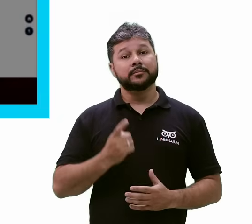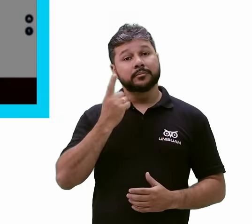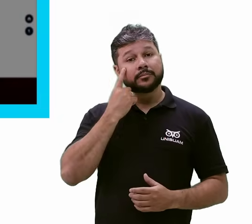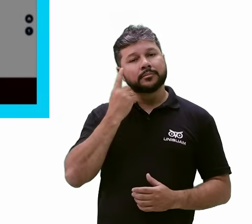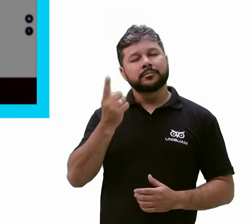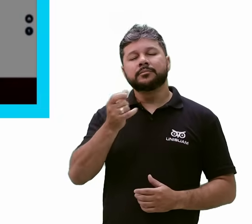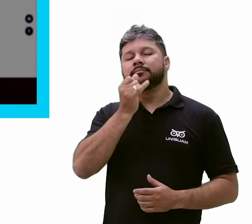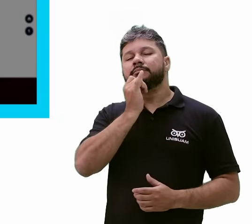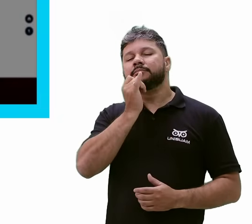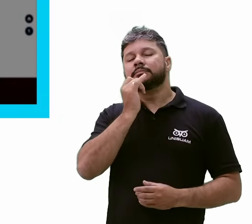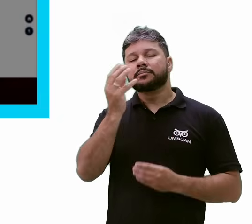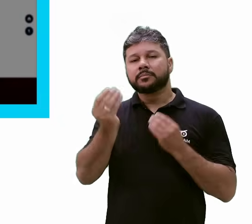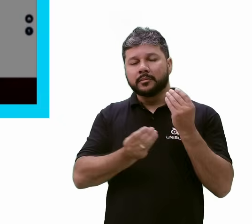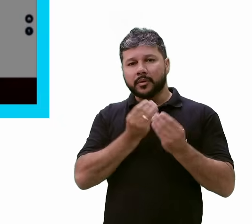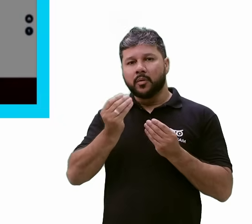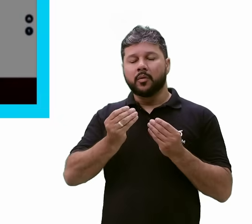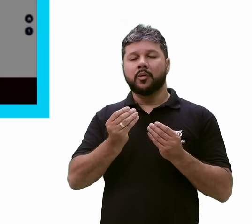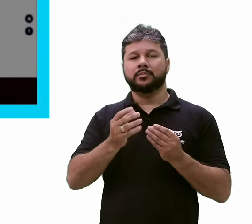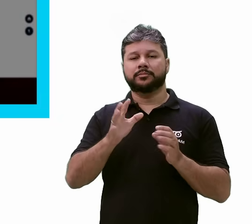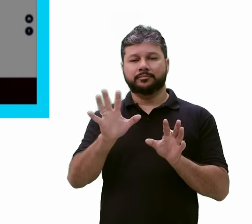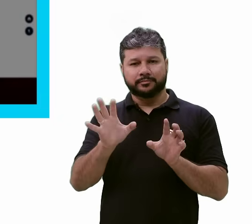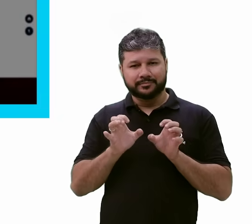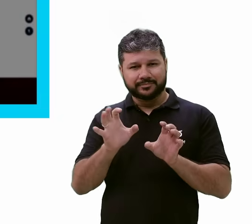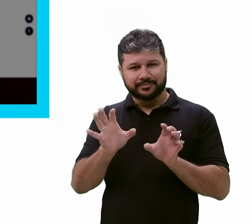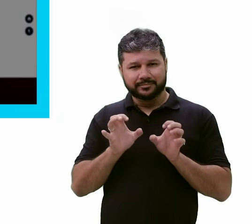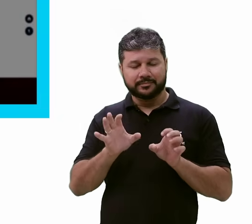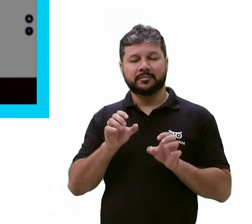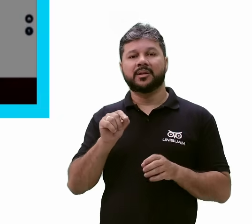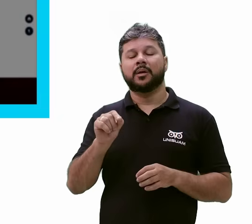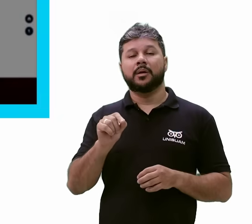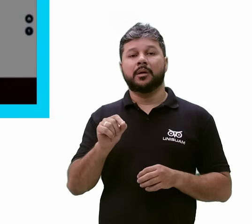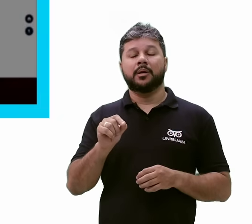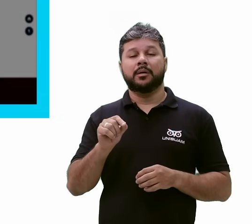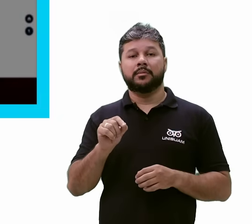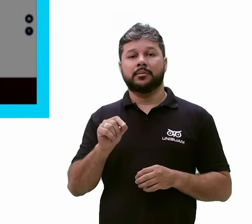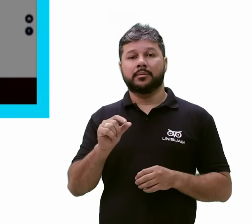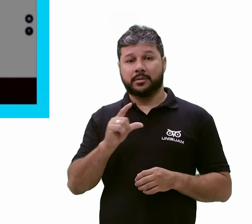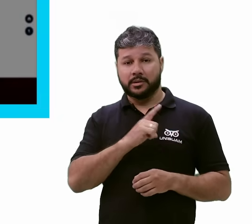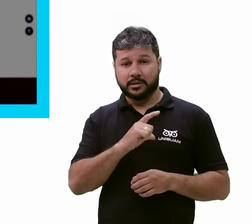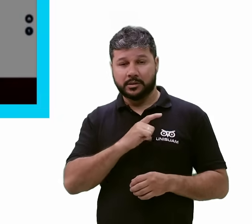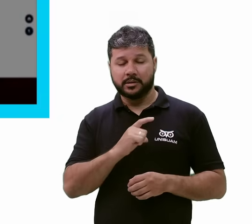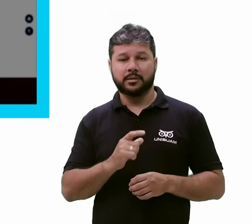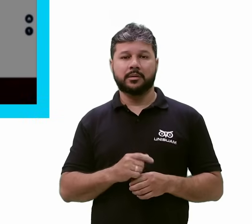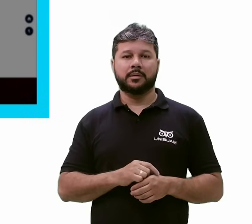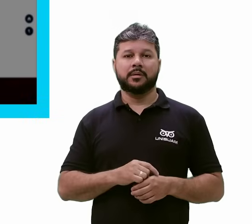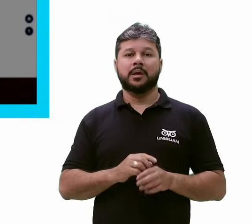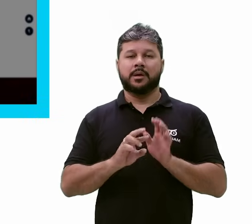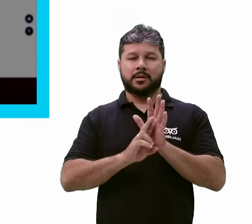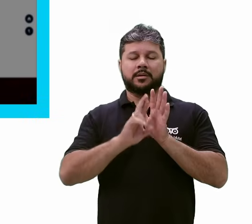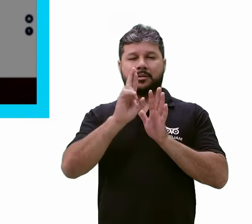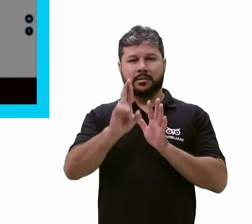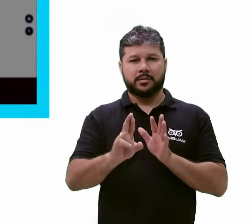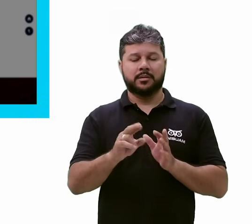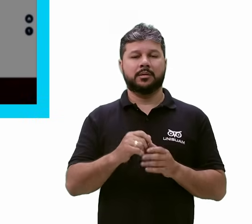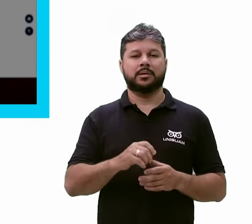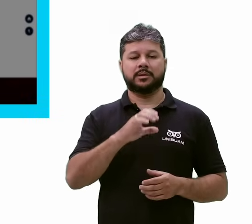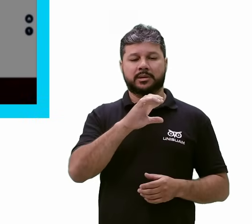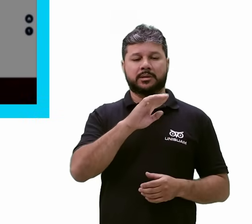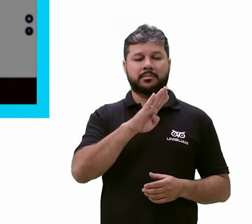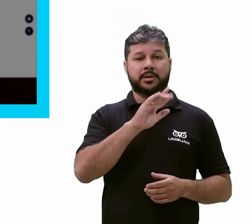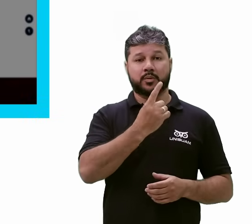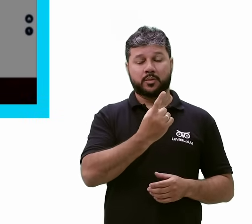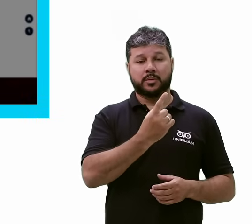Aqui é um exemplo, né, de como seria esse receptor, tá? Então, eu tenho aqui uma representação, né, do